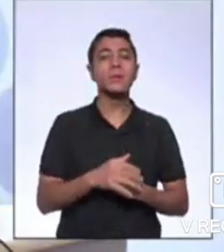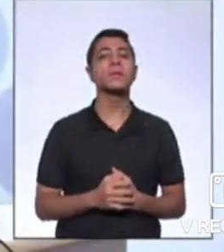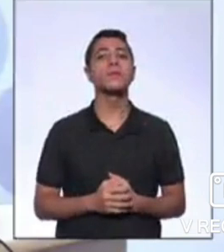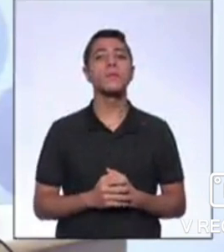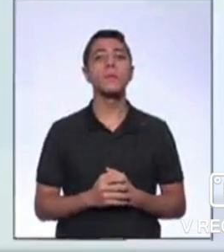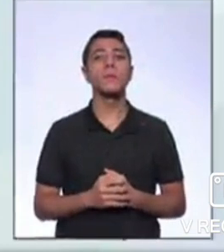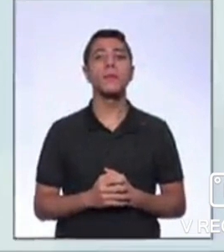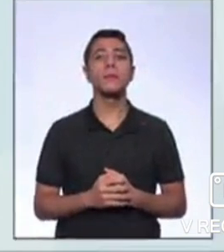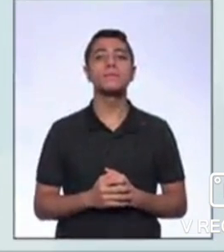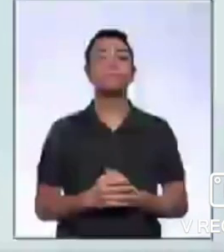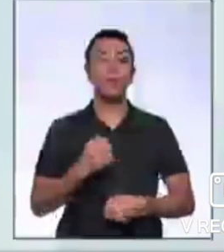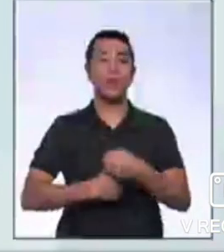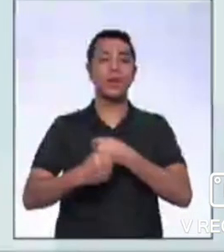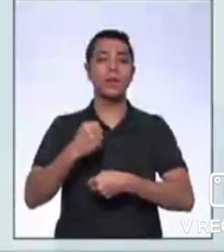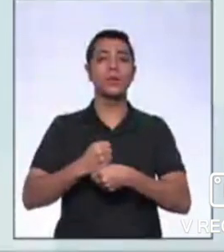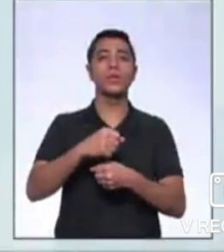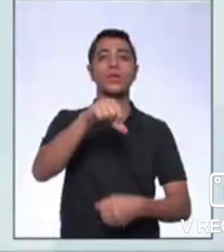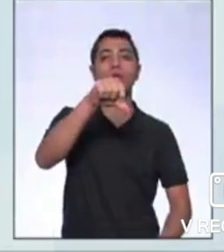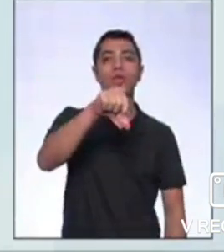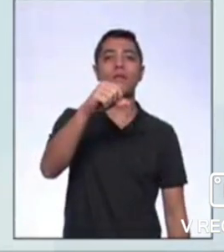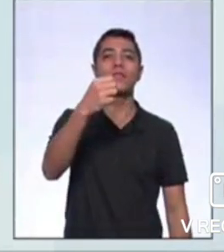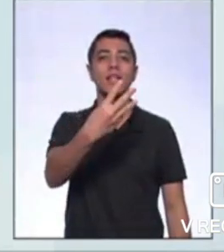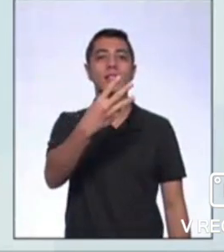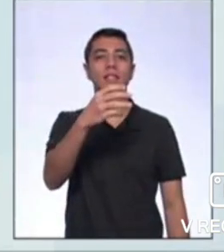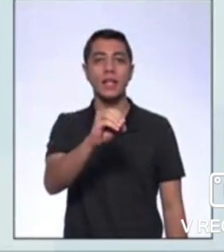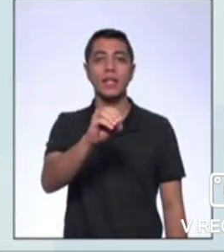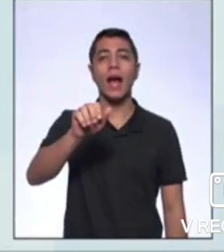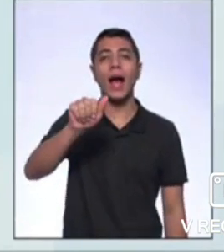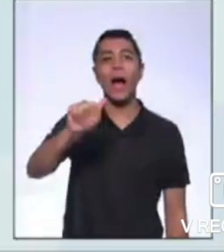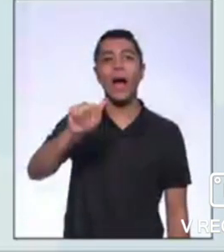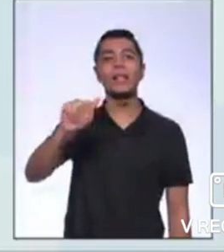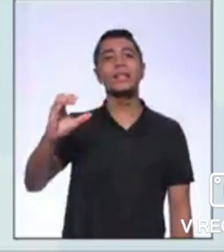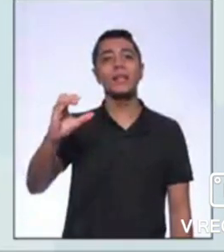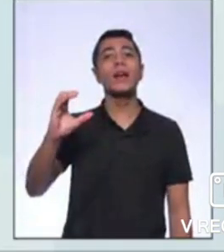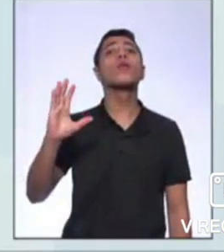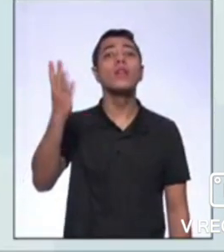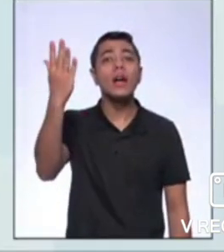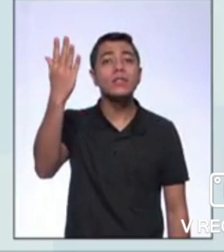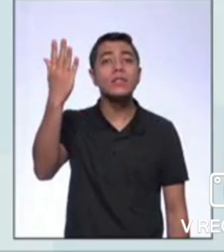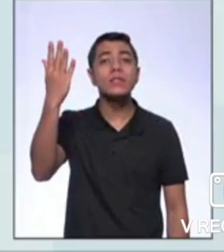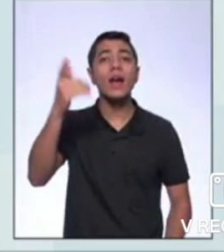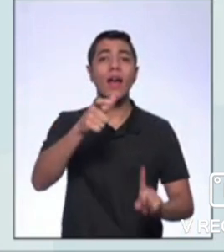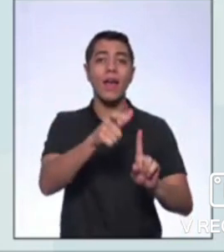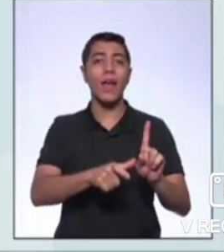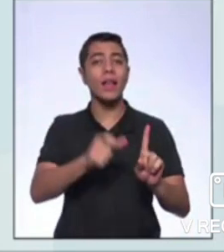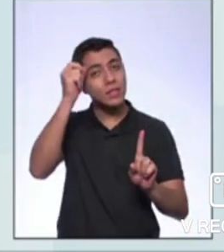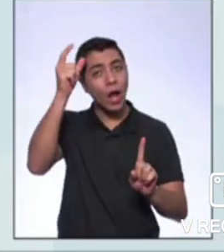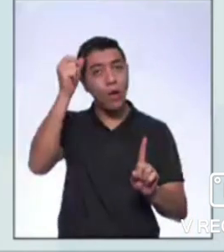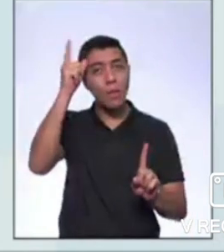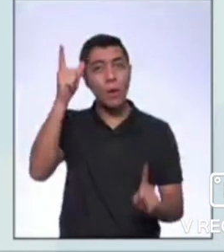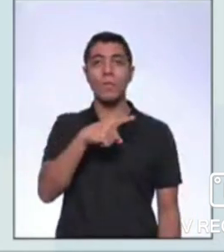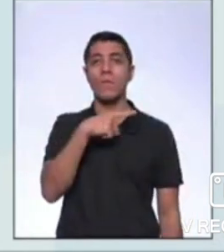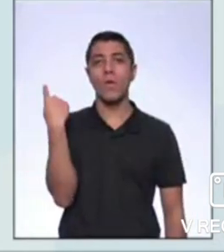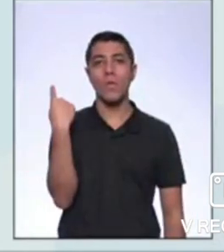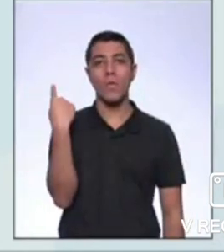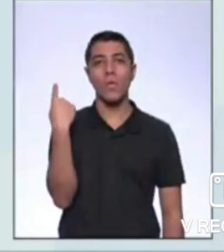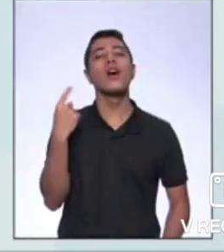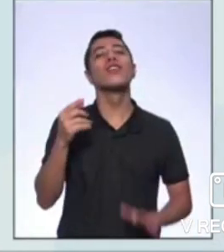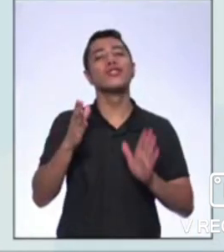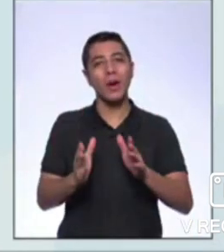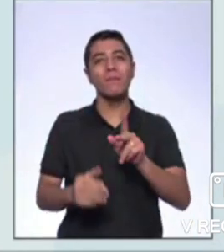930 antes de Cristo, olha lá o que acontece. Morte de Salomão, né? E é nesse momento, como o professor Carlos acabou